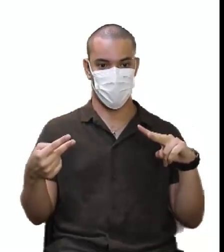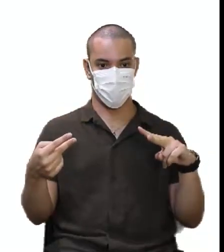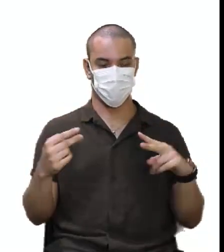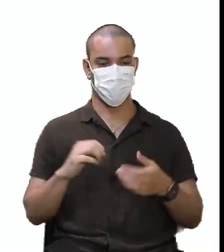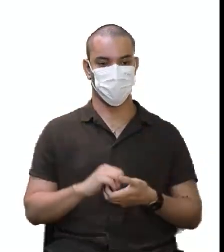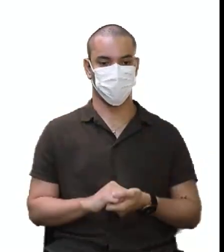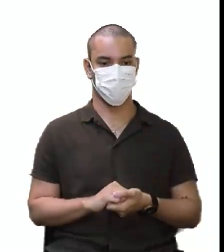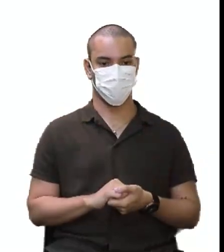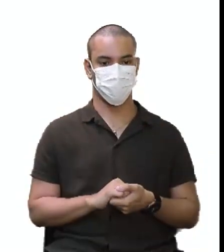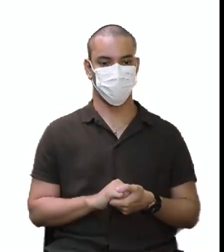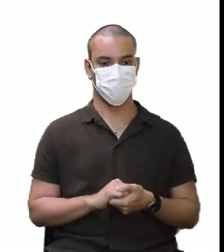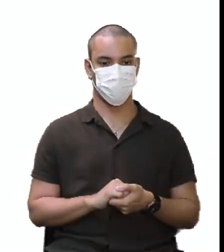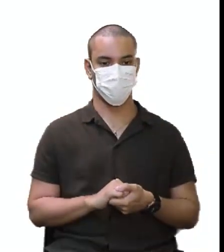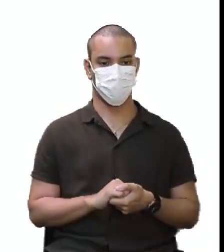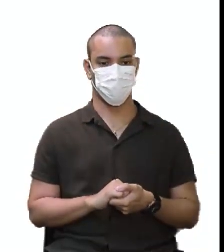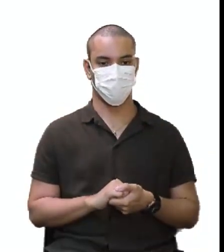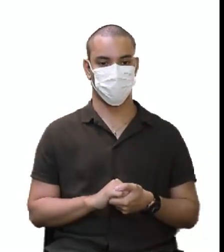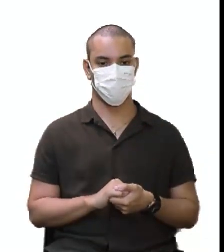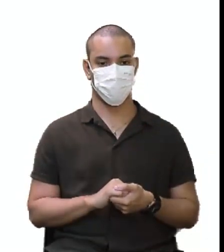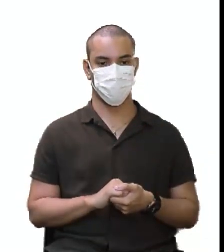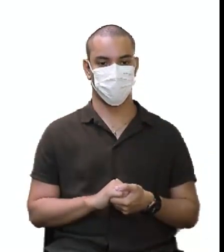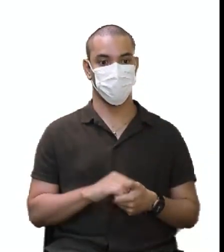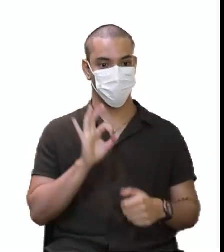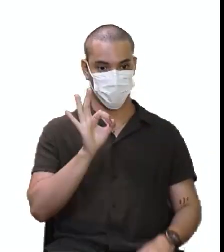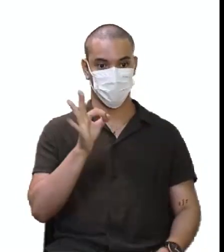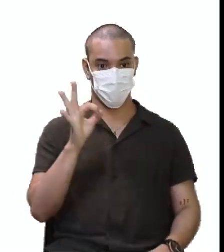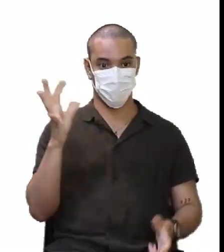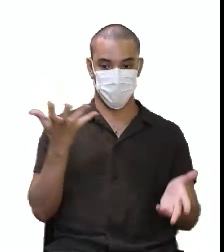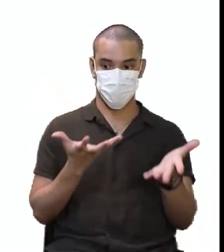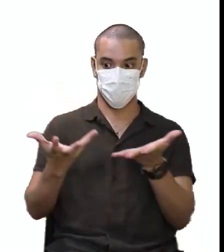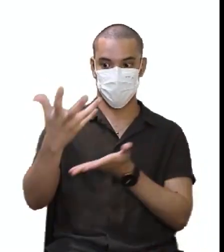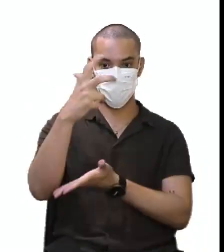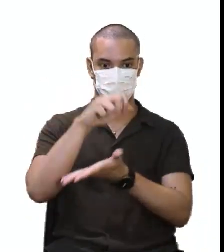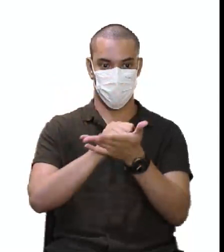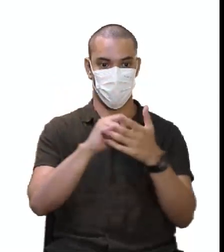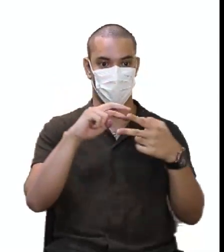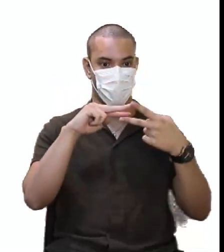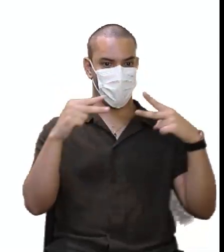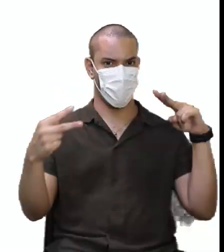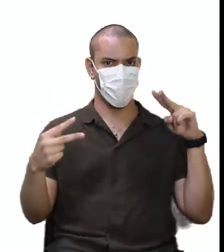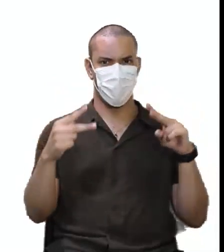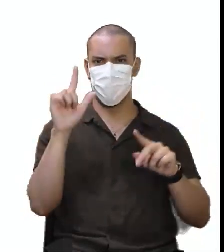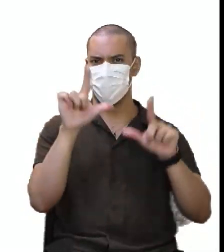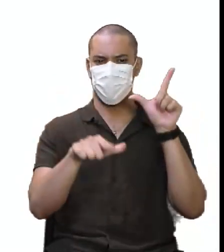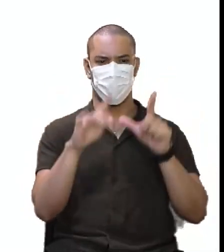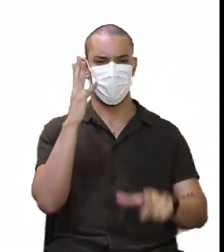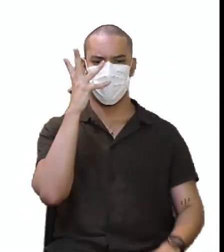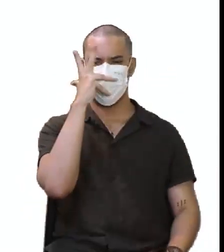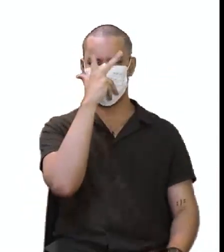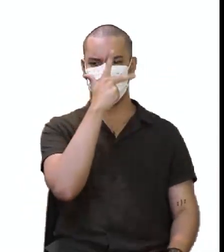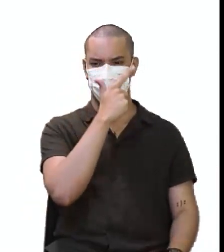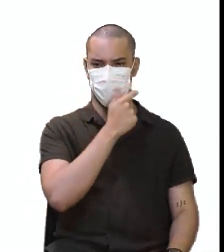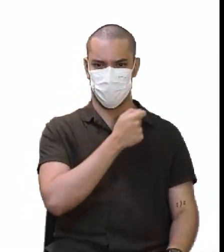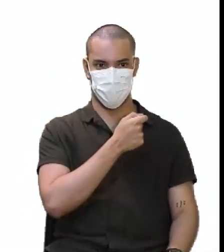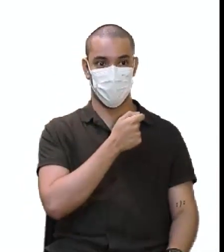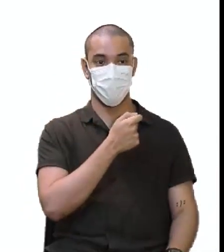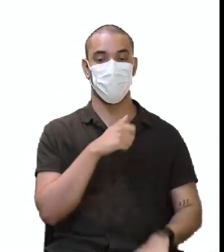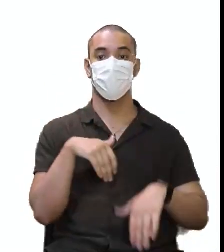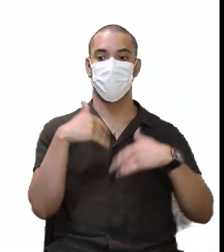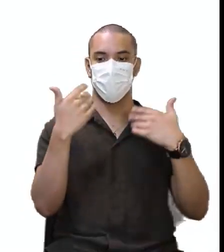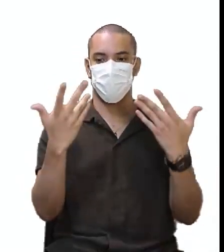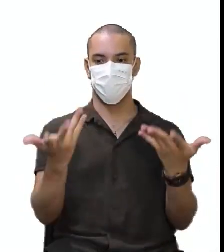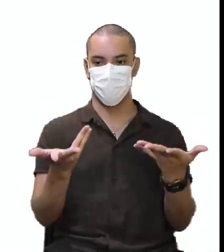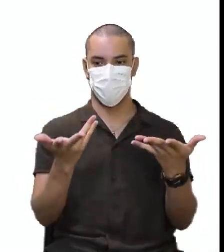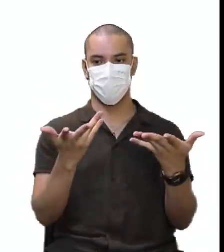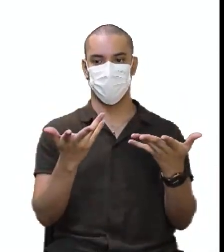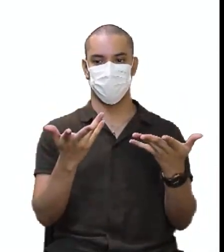mapeamento genético. Opa, linda! Letra mais bonita que essa não tem, não. Vamos lá,